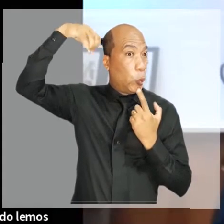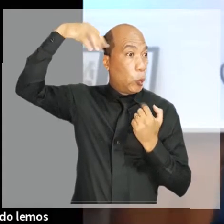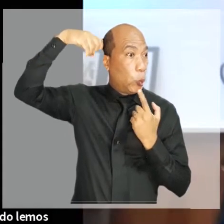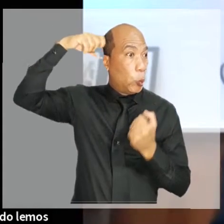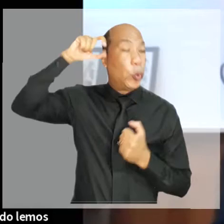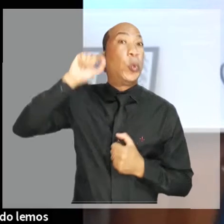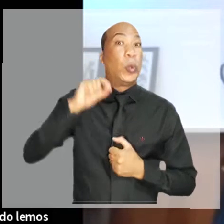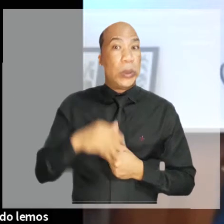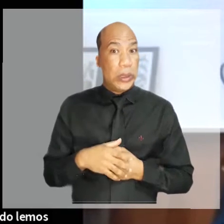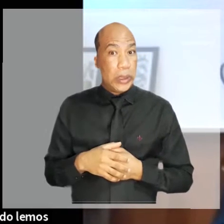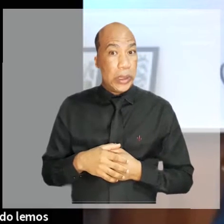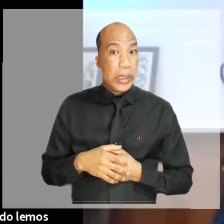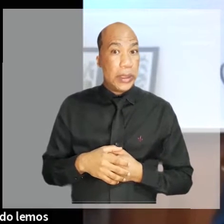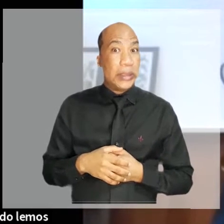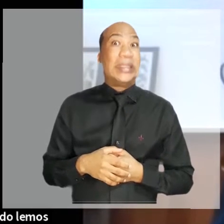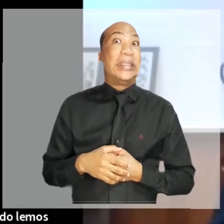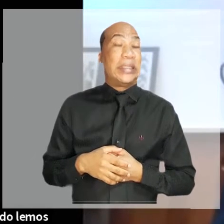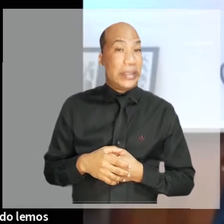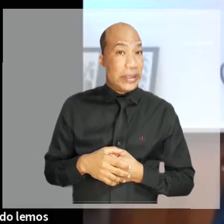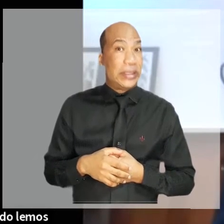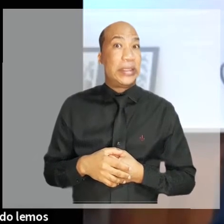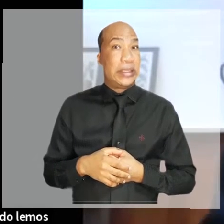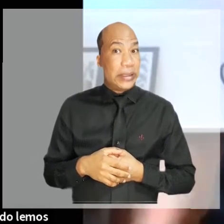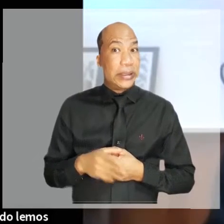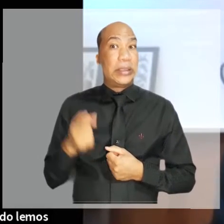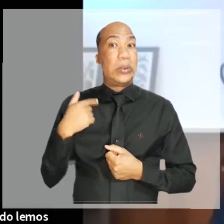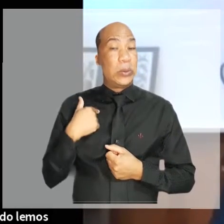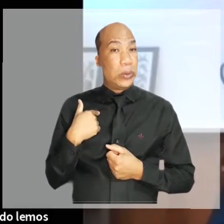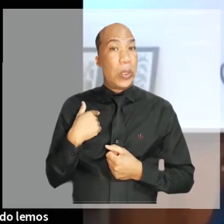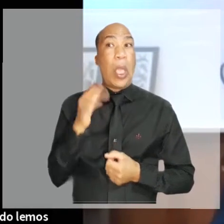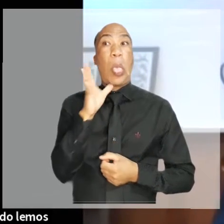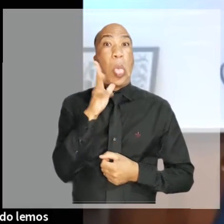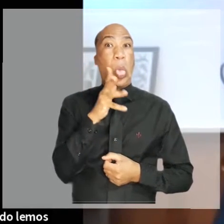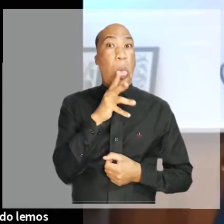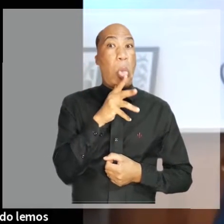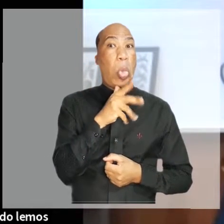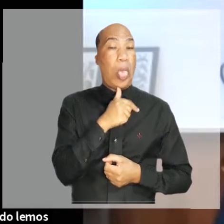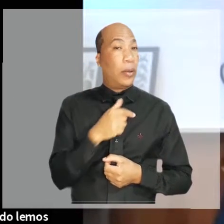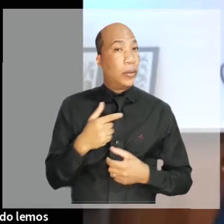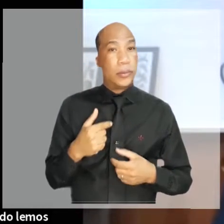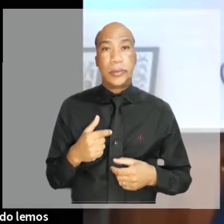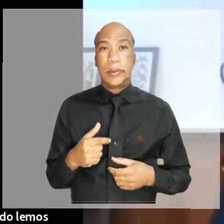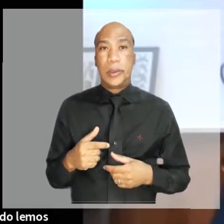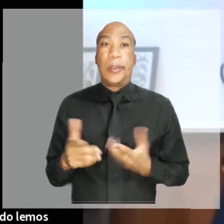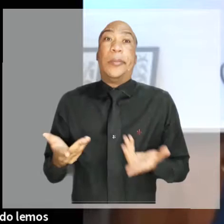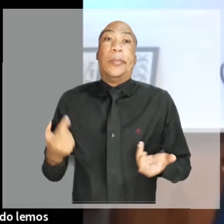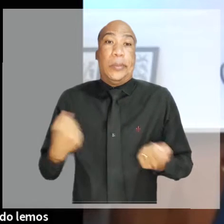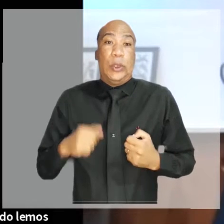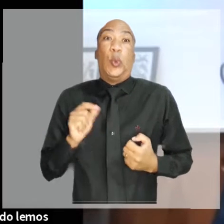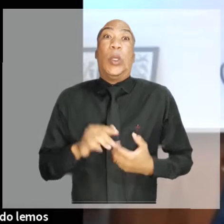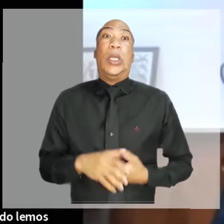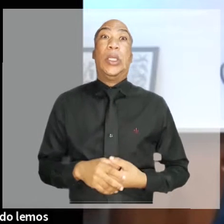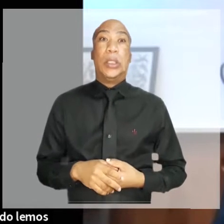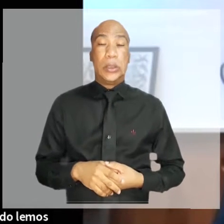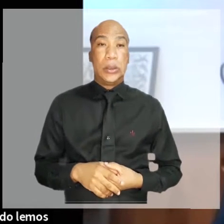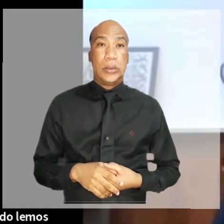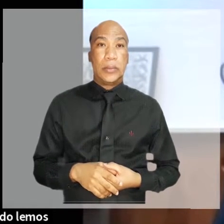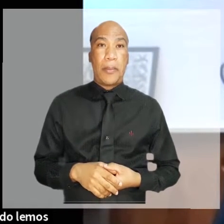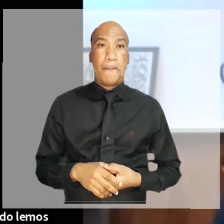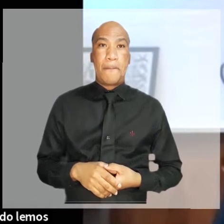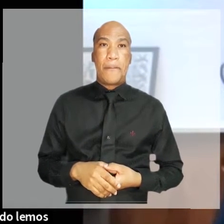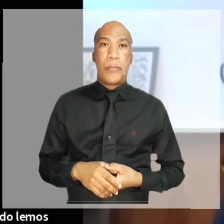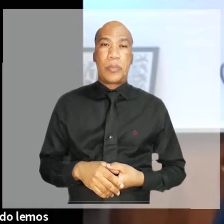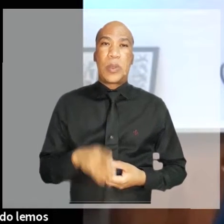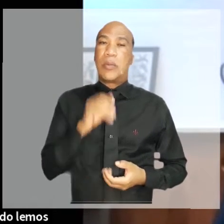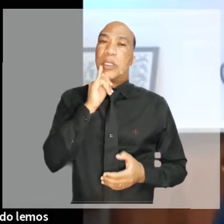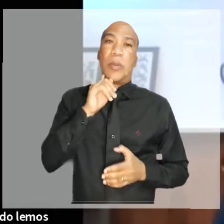olha, a gente está ficando para trás, até regionalmente. O que a gente pode fazer com relação a isso? Então, quando você olha, por exemplo, o caso